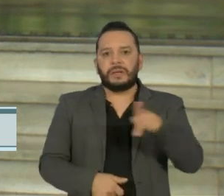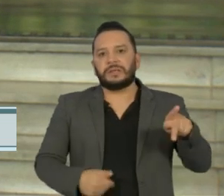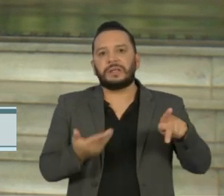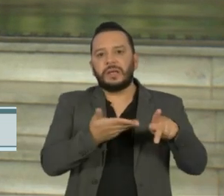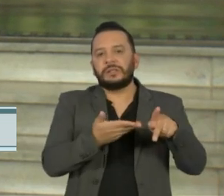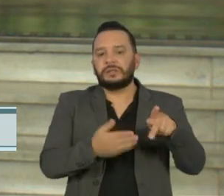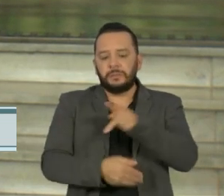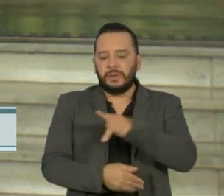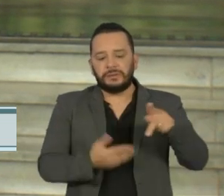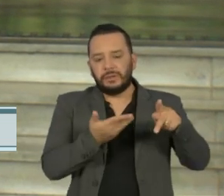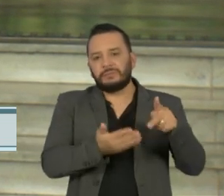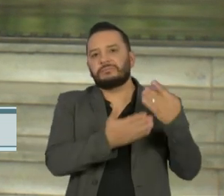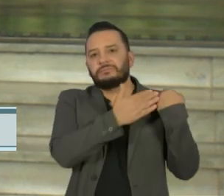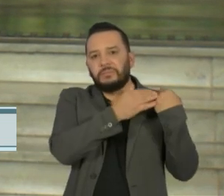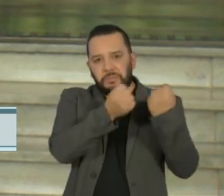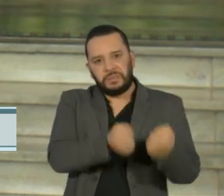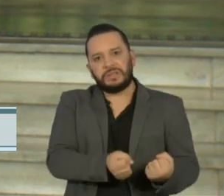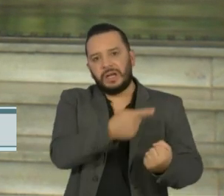da República.